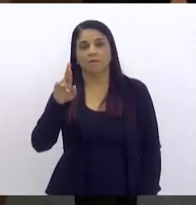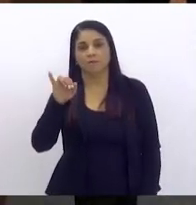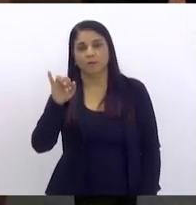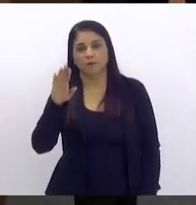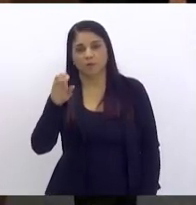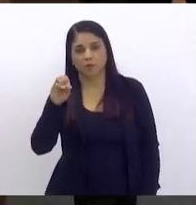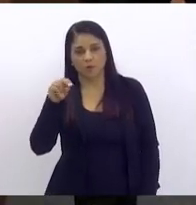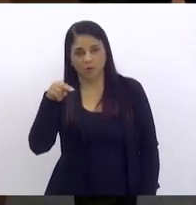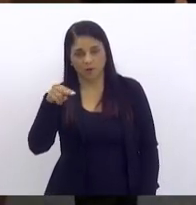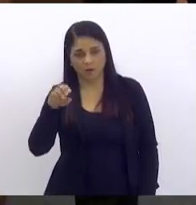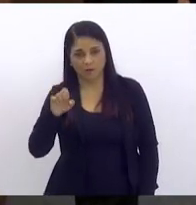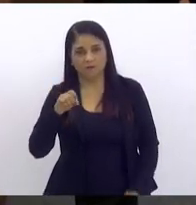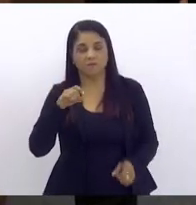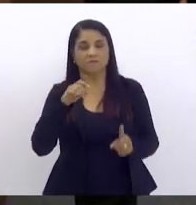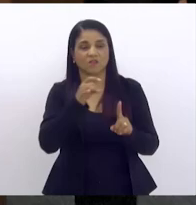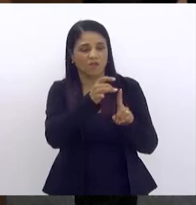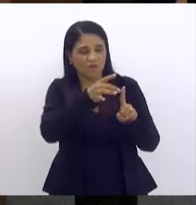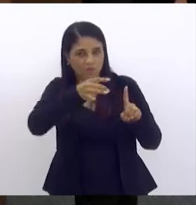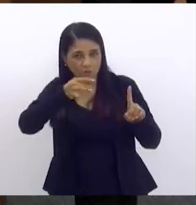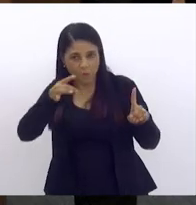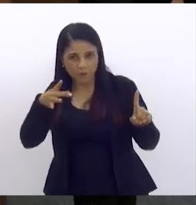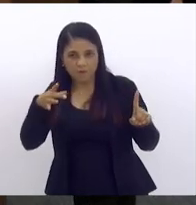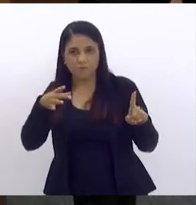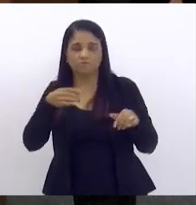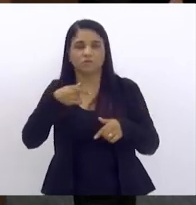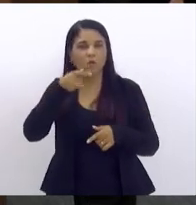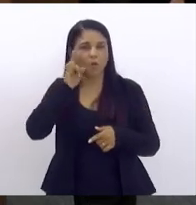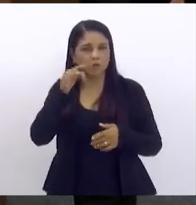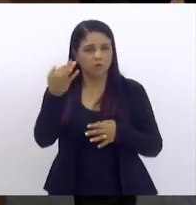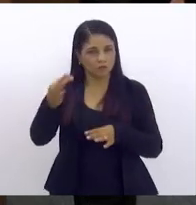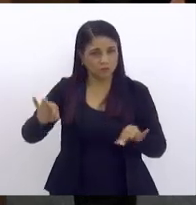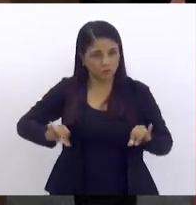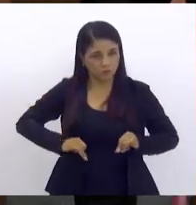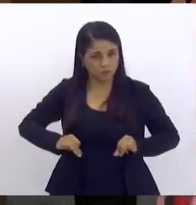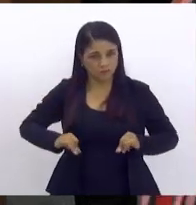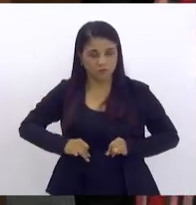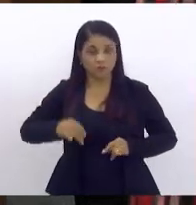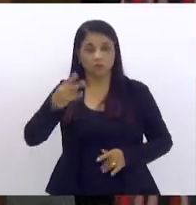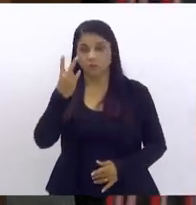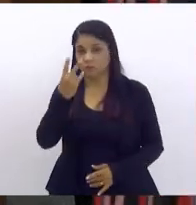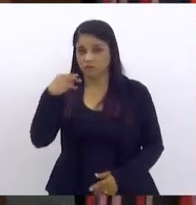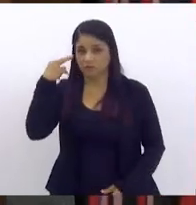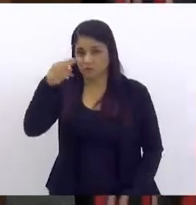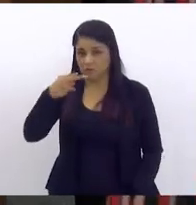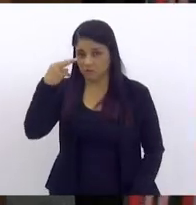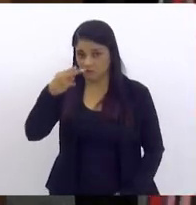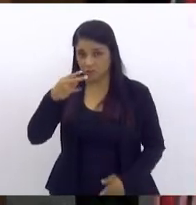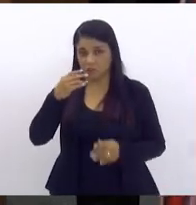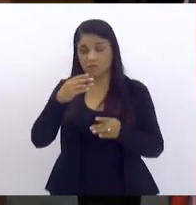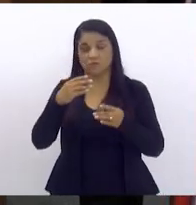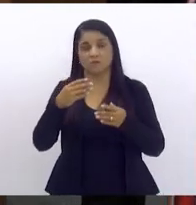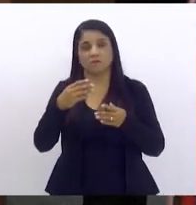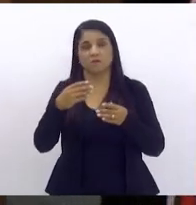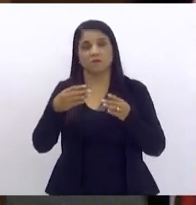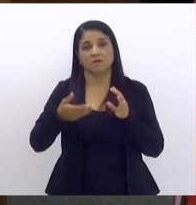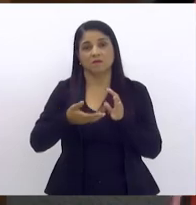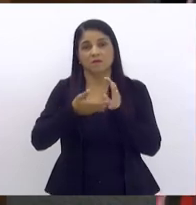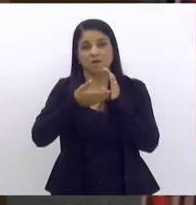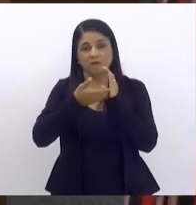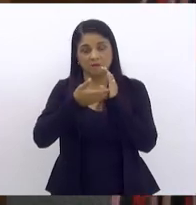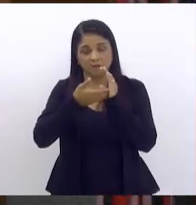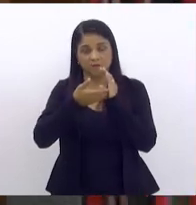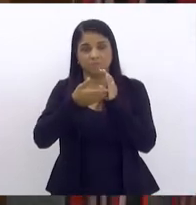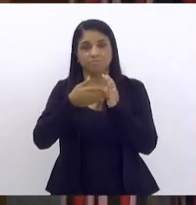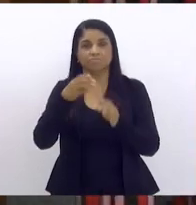transfobia. 2 vereadores na Câmara de Niterói, que não merecem nem ter seus nomes citados, foram sem a vestimenta regimental para o